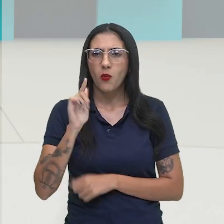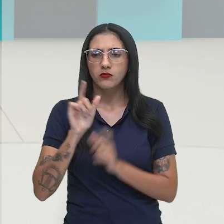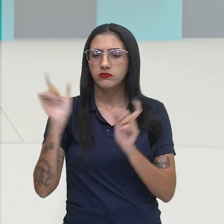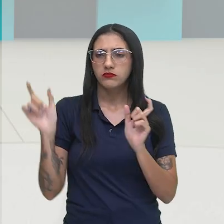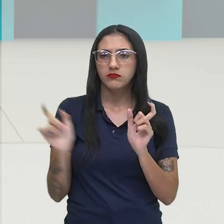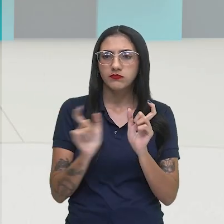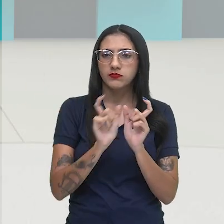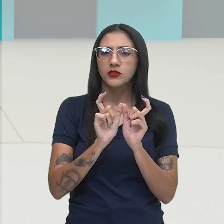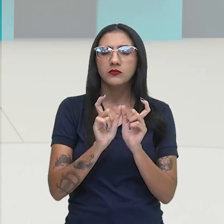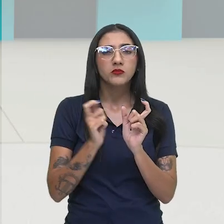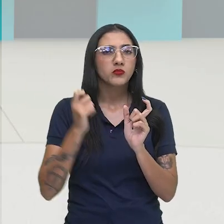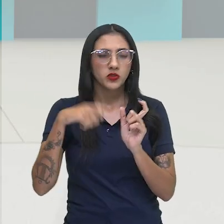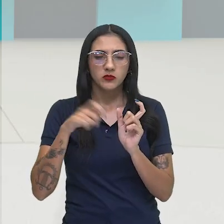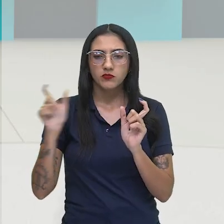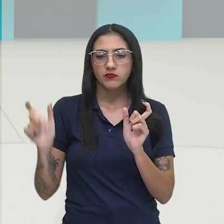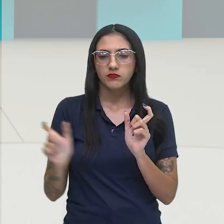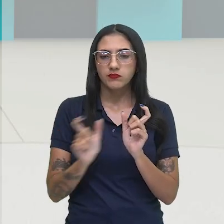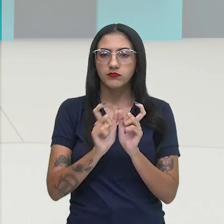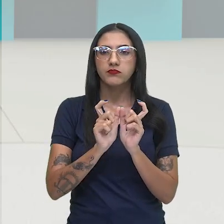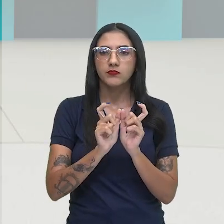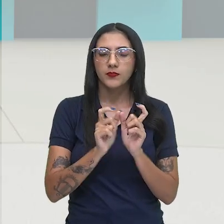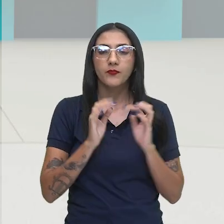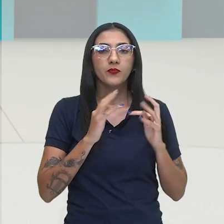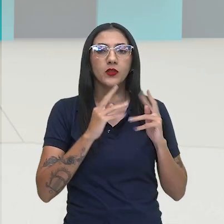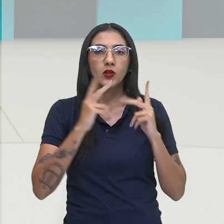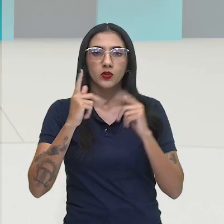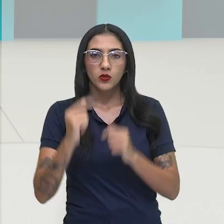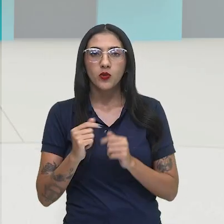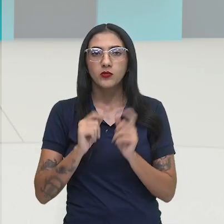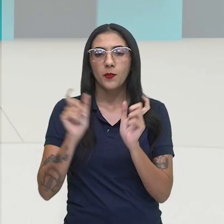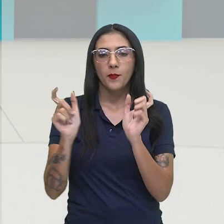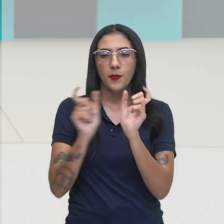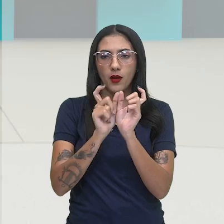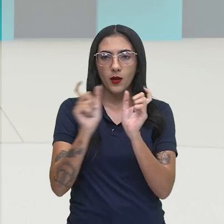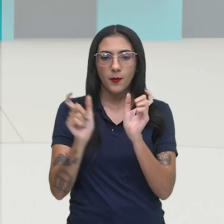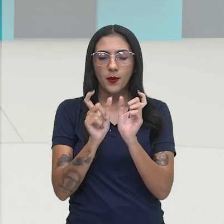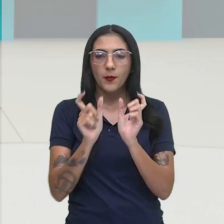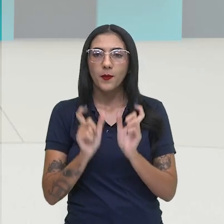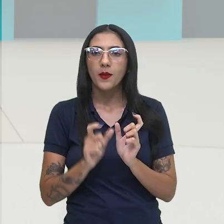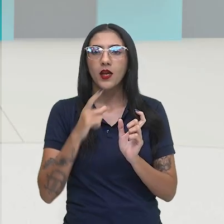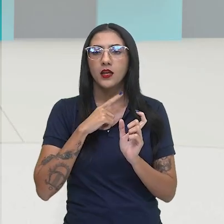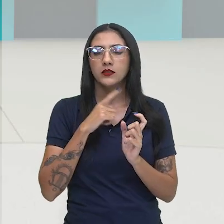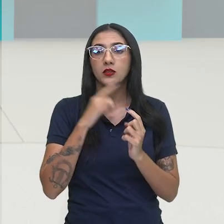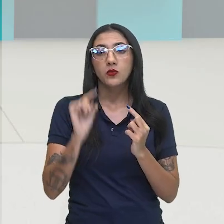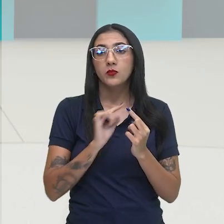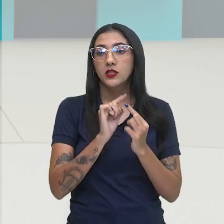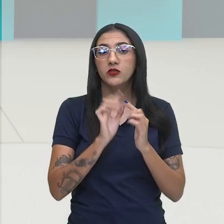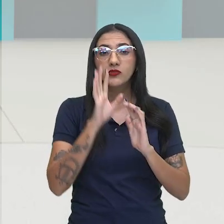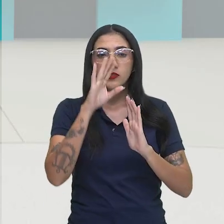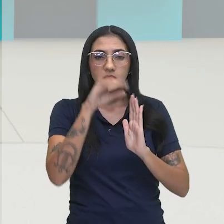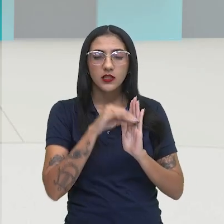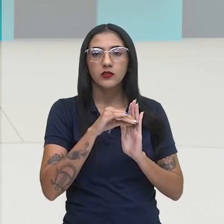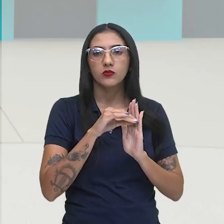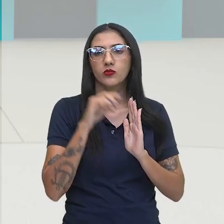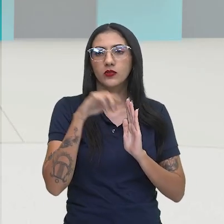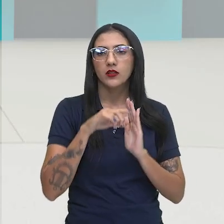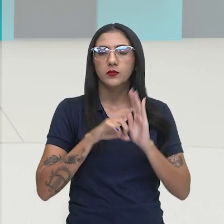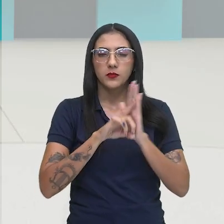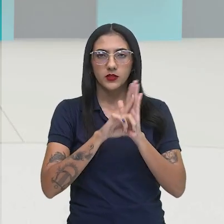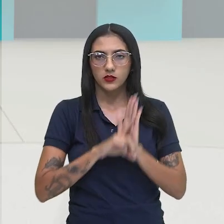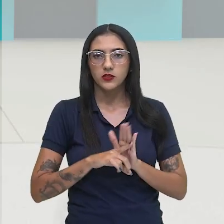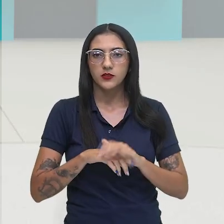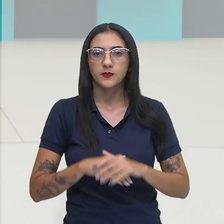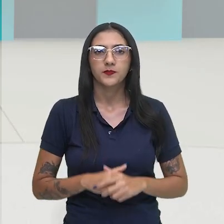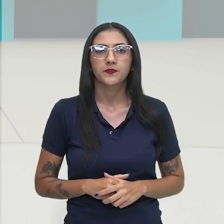terminação, qualquer outro sufixo, tá bom? Todas essas siglas, ela tem uma função dentro dessa minha pesquisa, tá